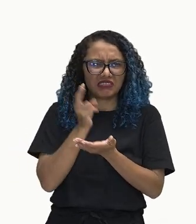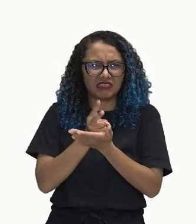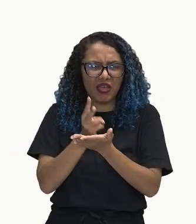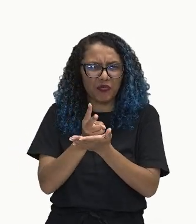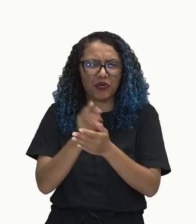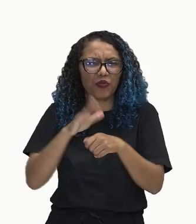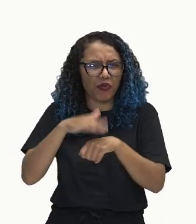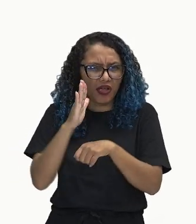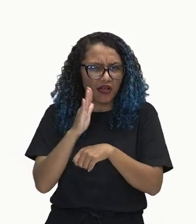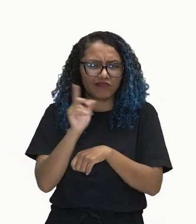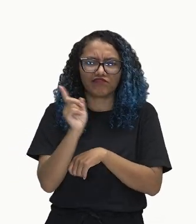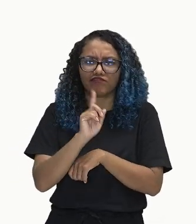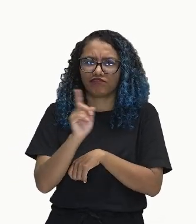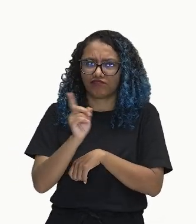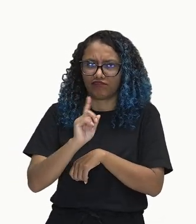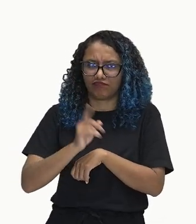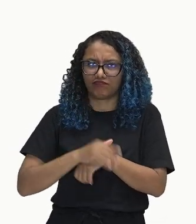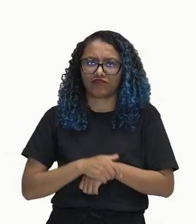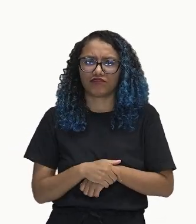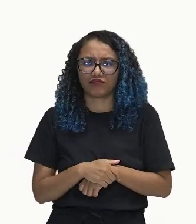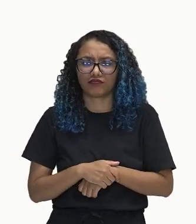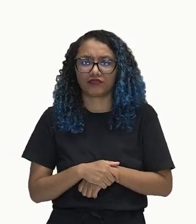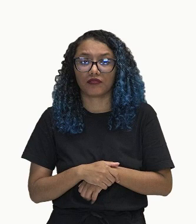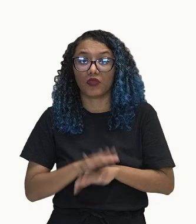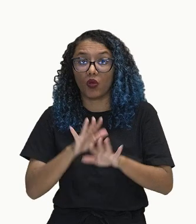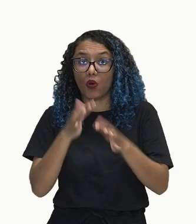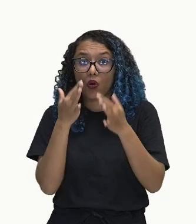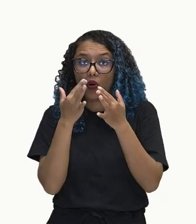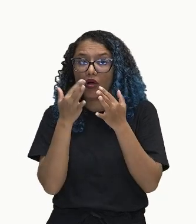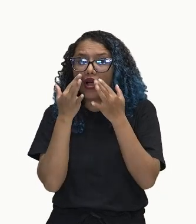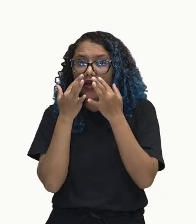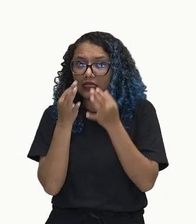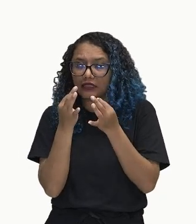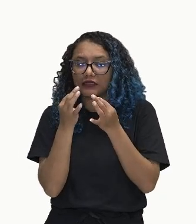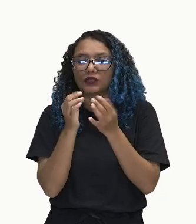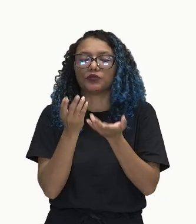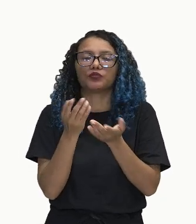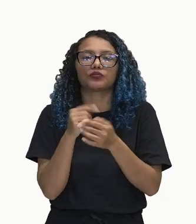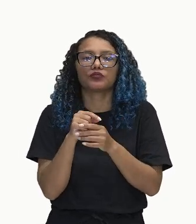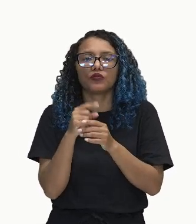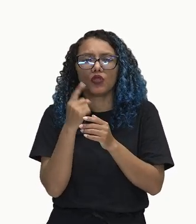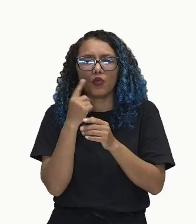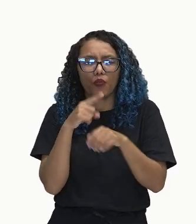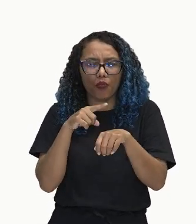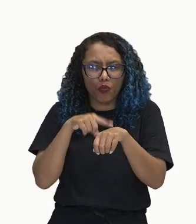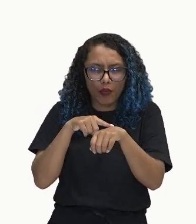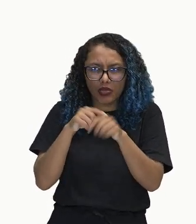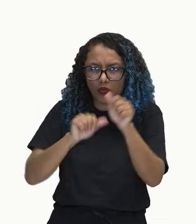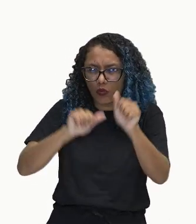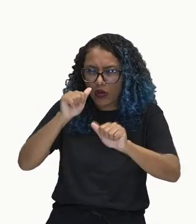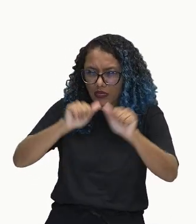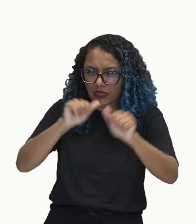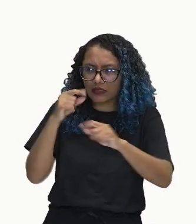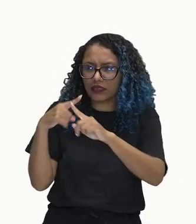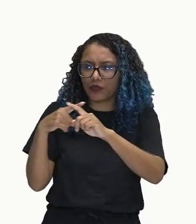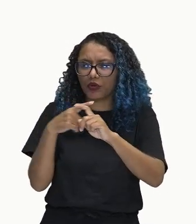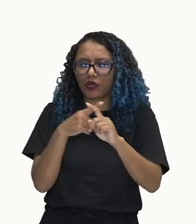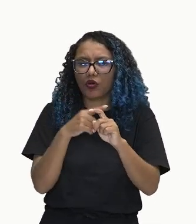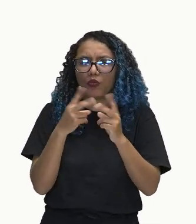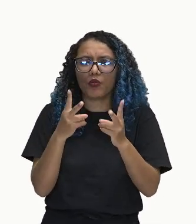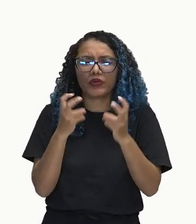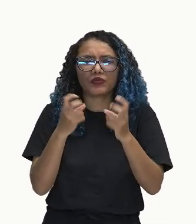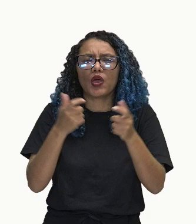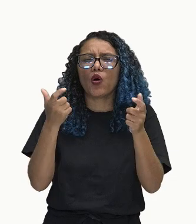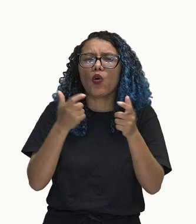faz. Só que, quando você for analisar o grau do polinômio, é importante sempre você verificar onde está o